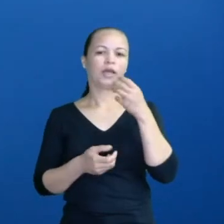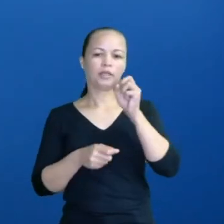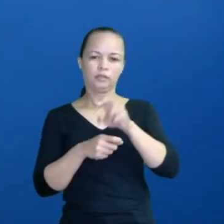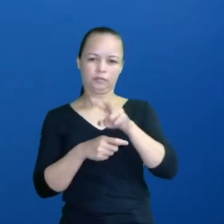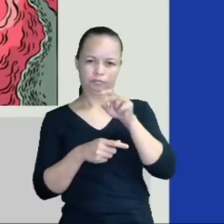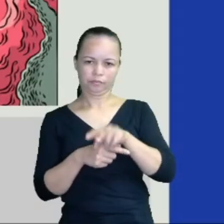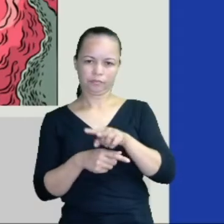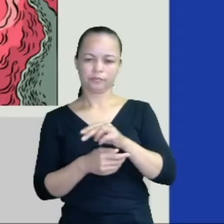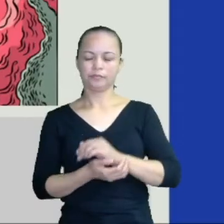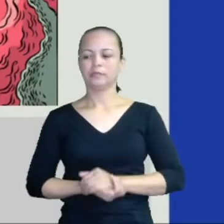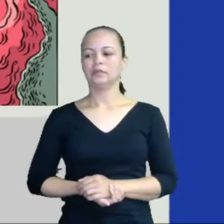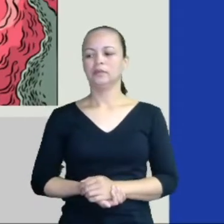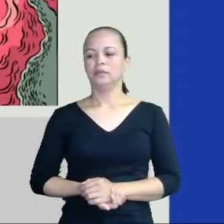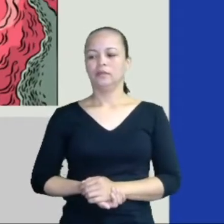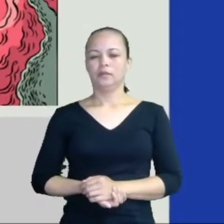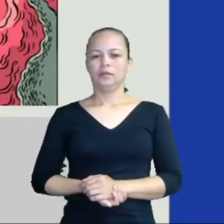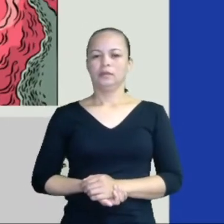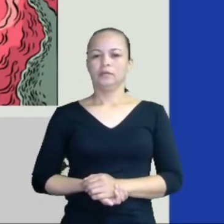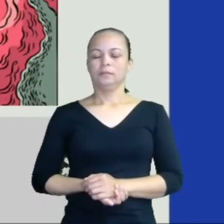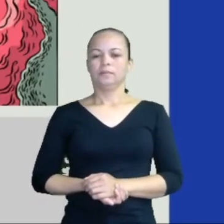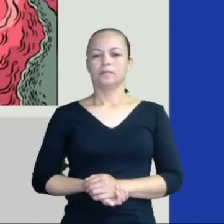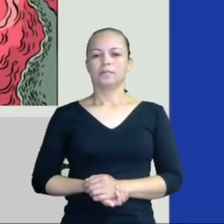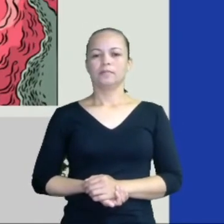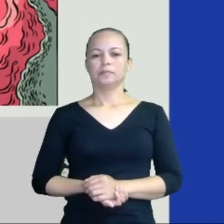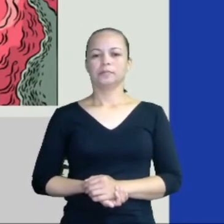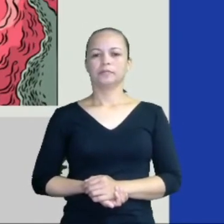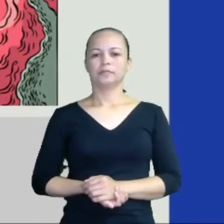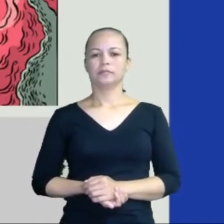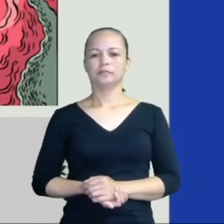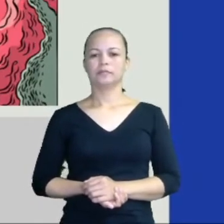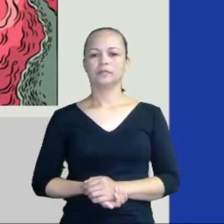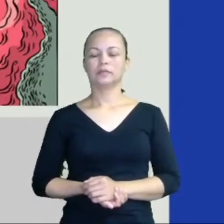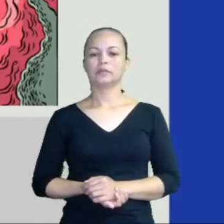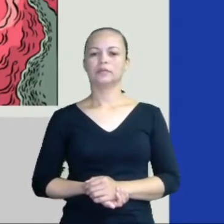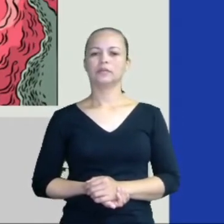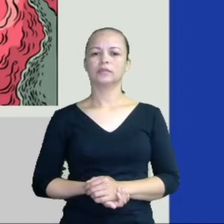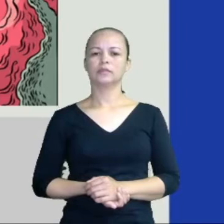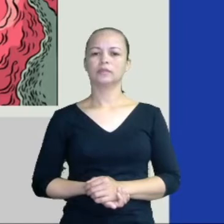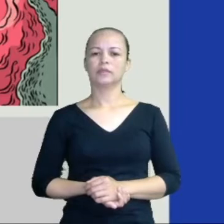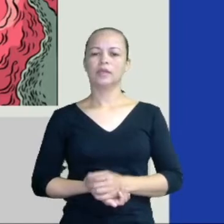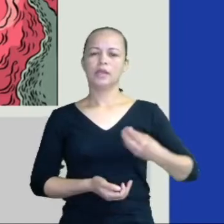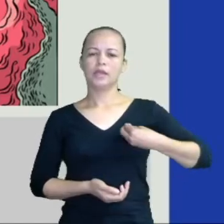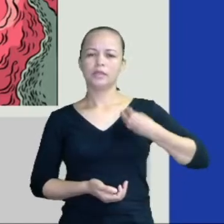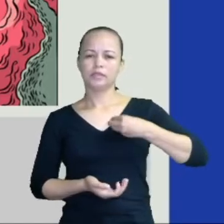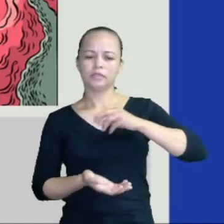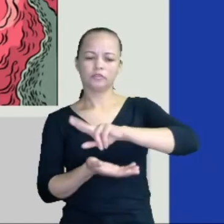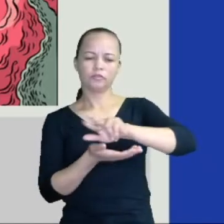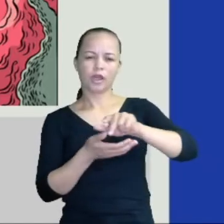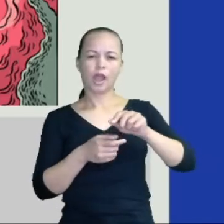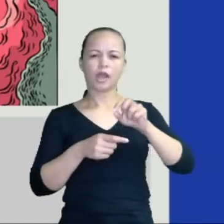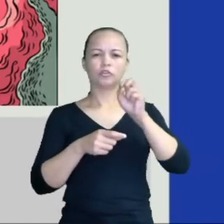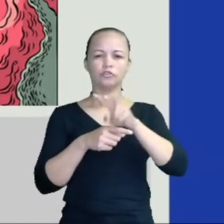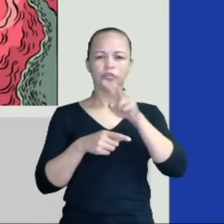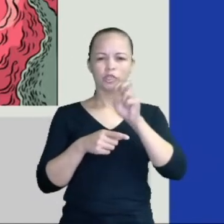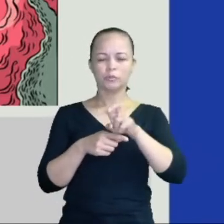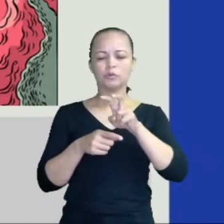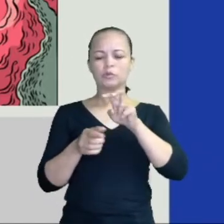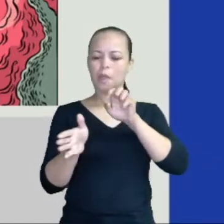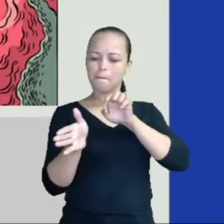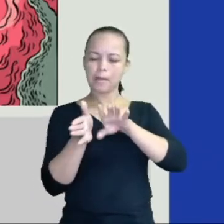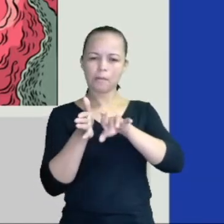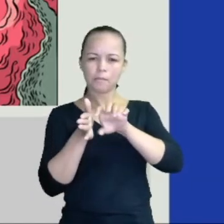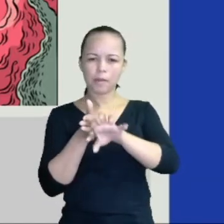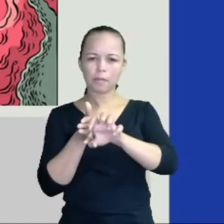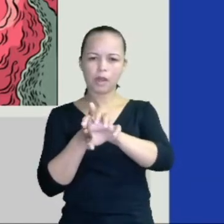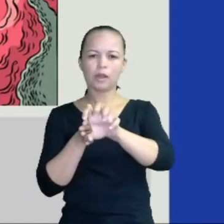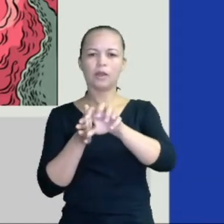ver outros? Vamos lá. Existem tipos de vírus que atacam bactérias, por